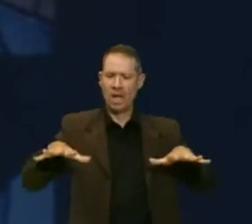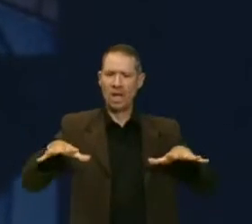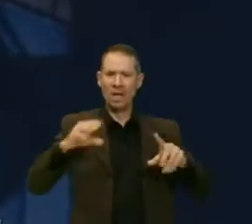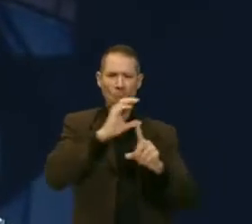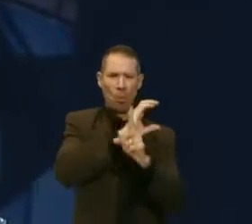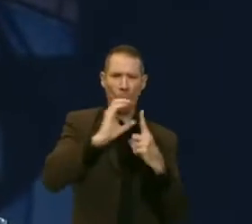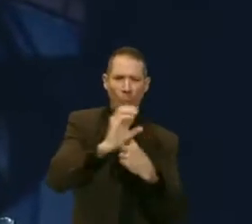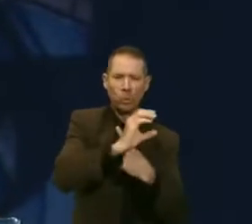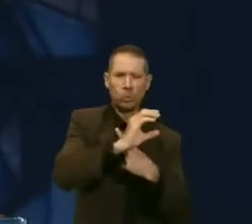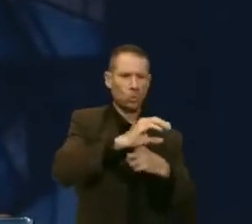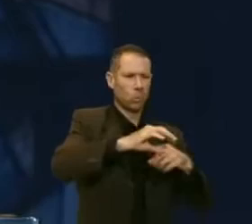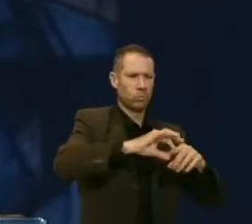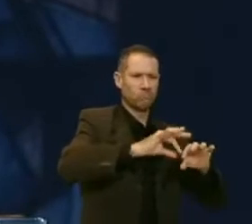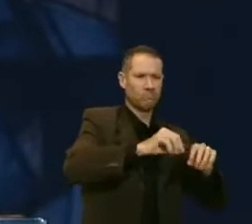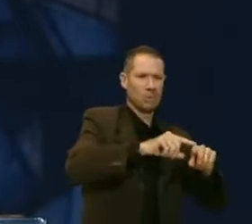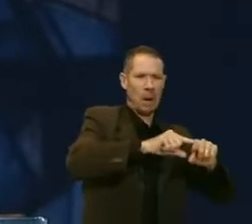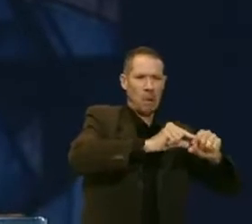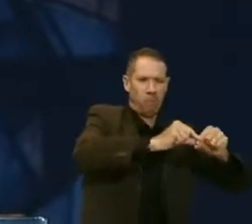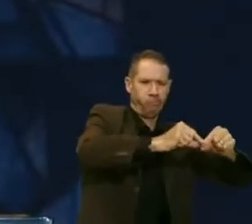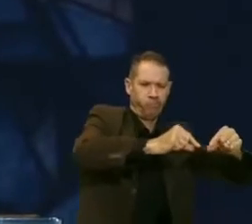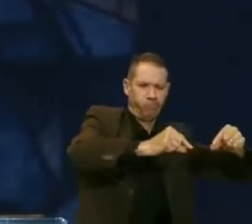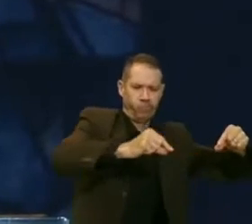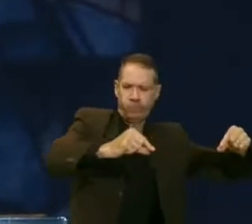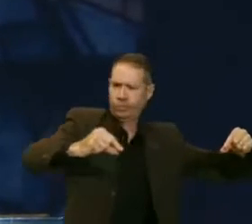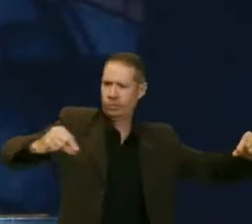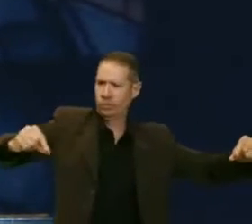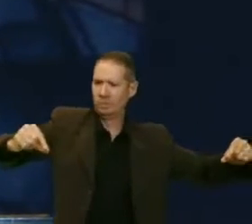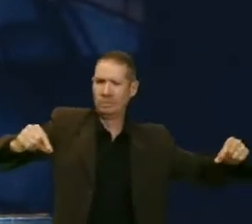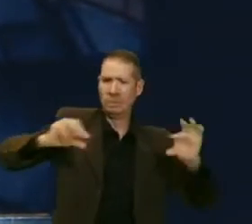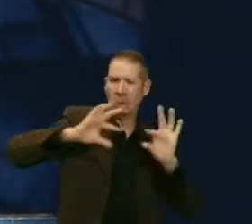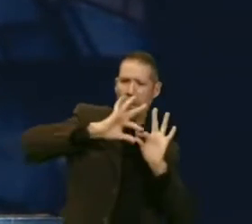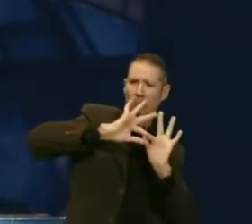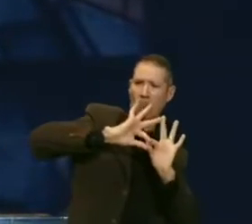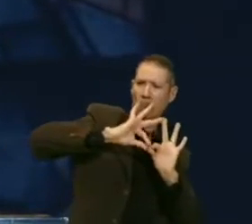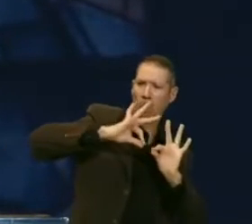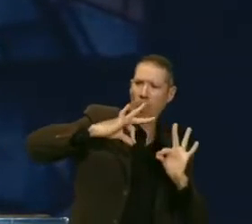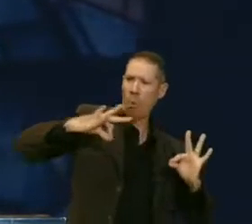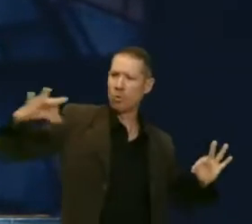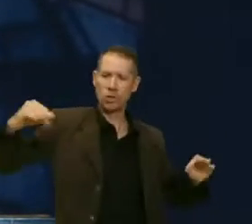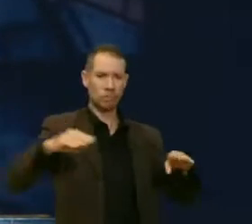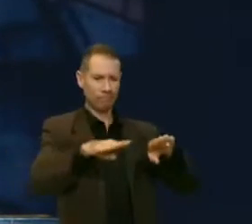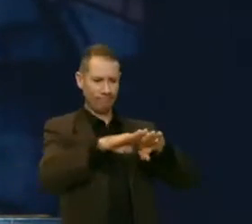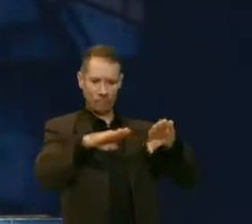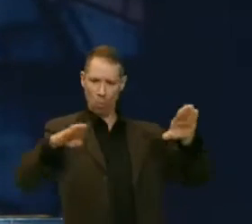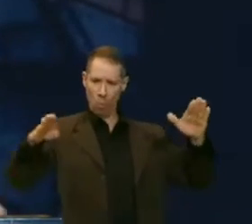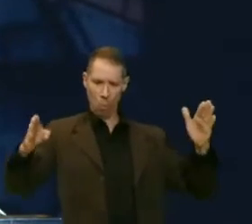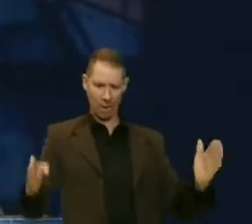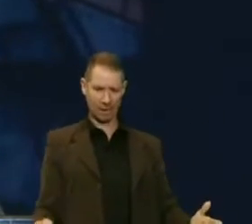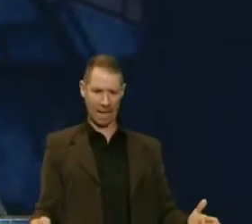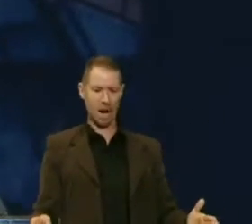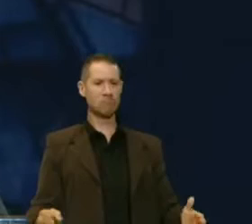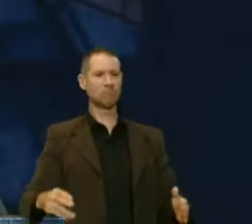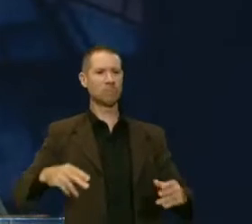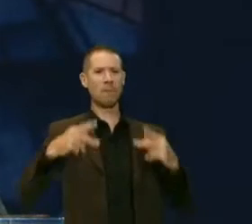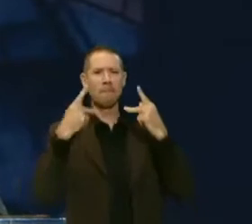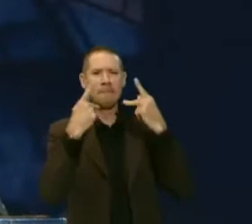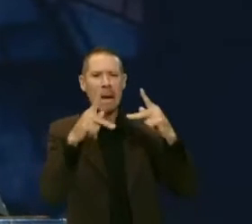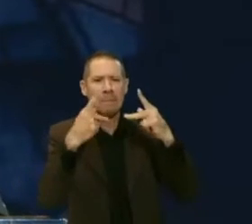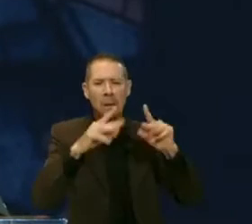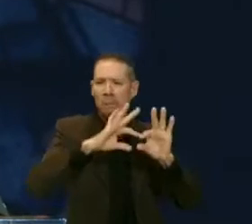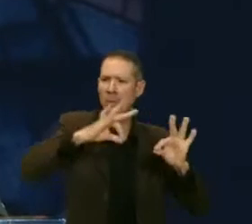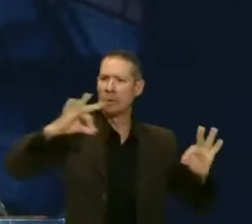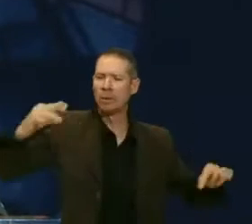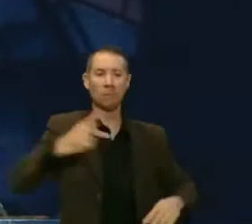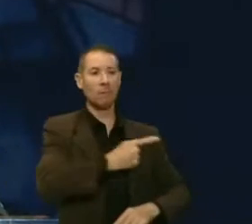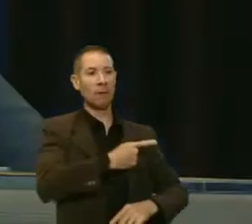lugar comprido assim. Ficava longe o altar, da onde começava o auditório. O pastor